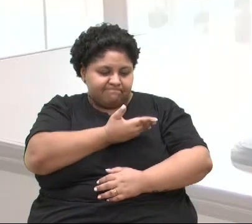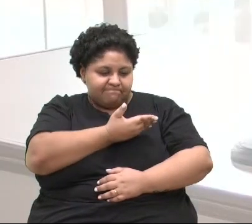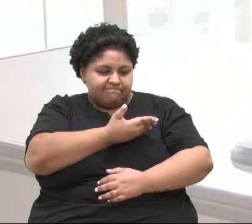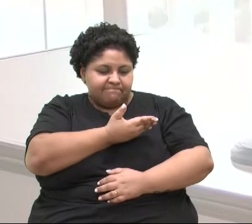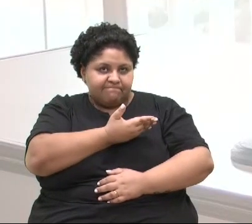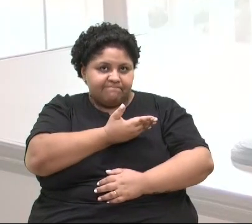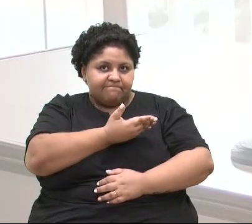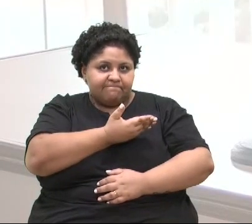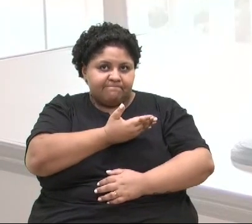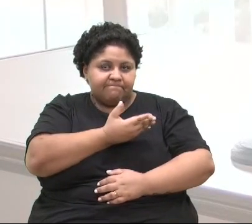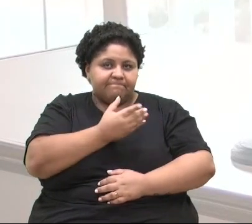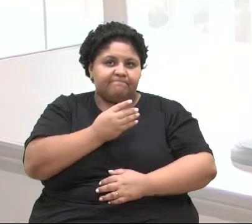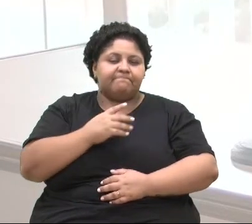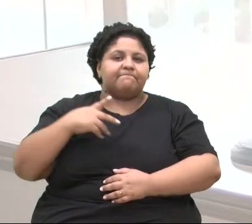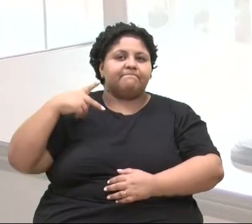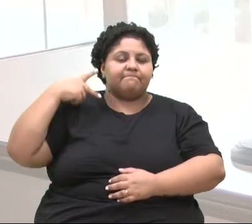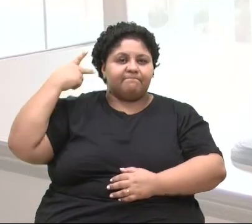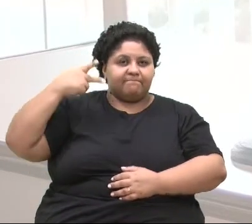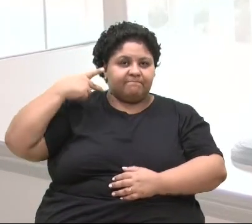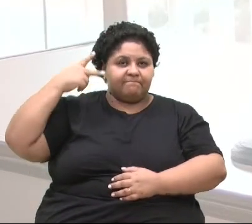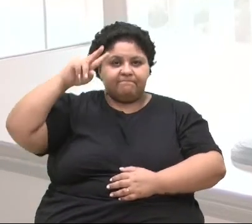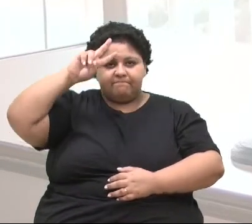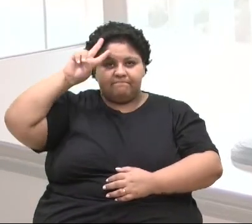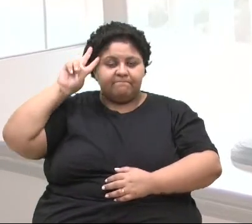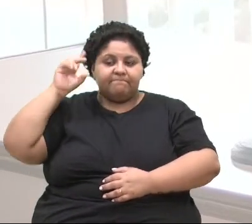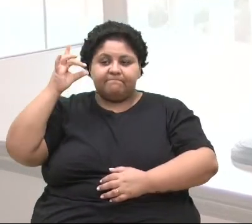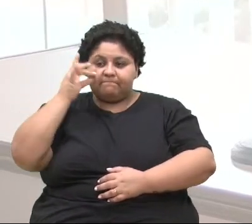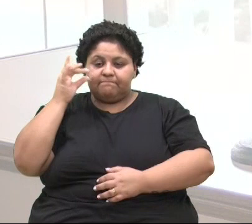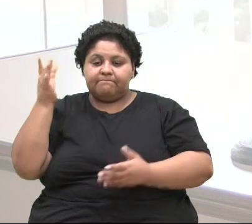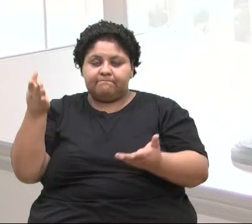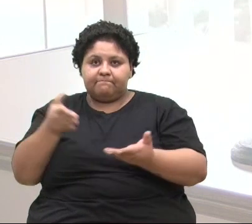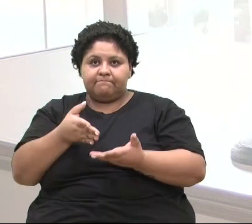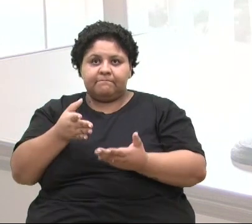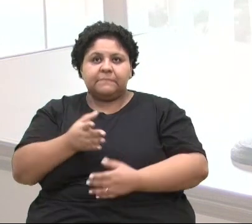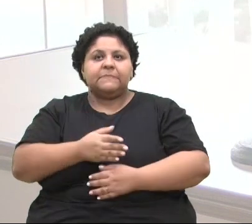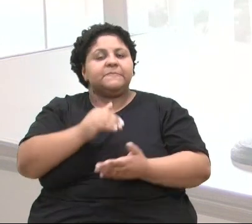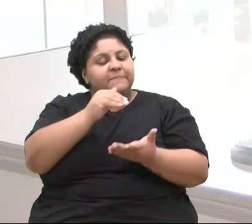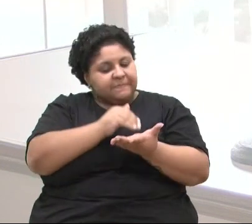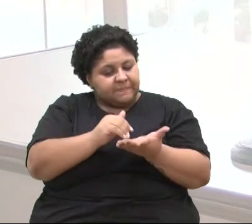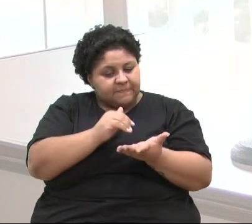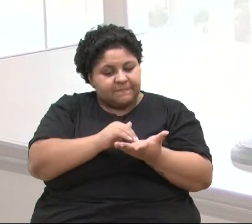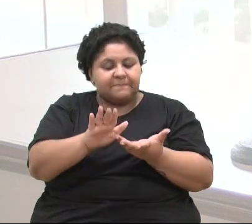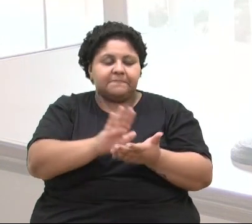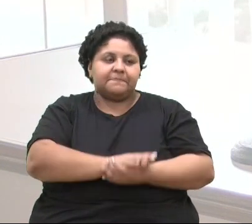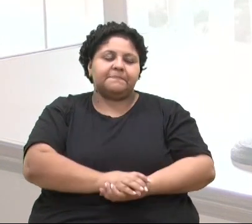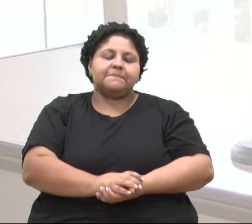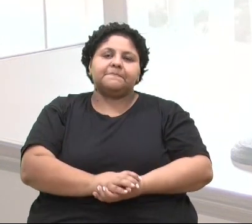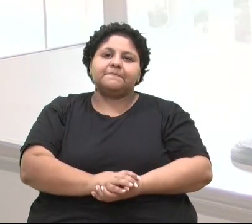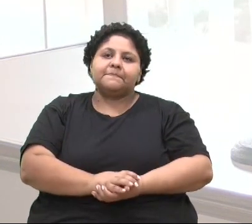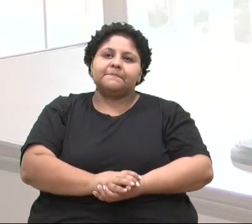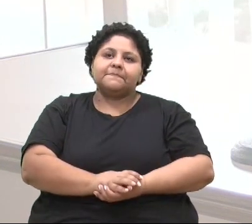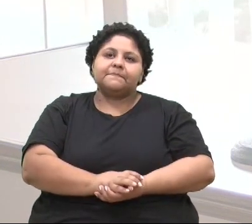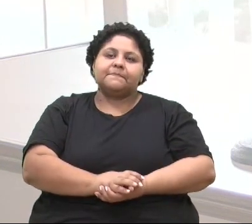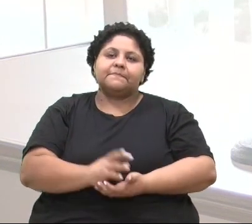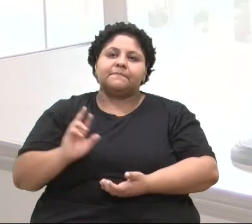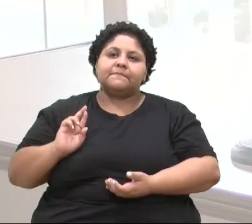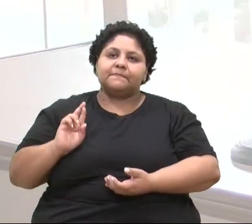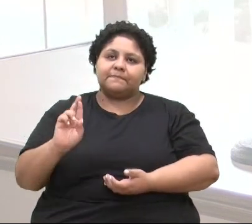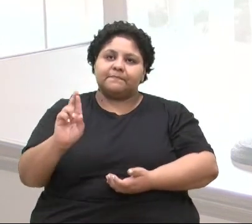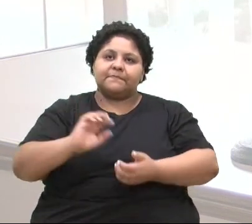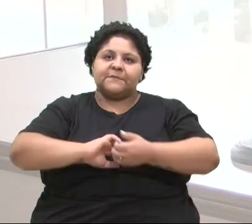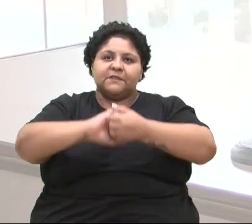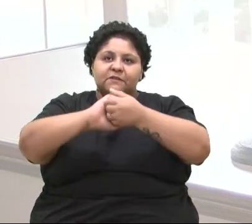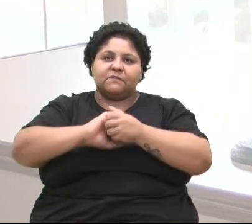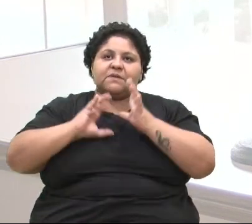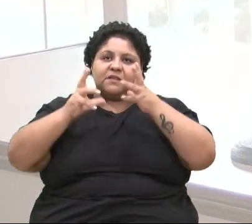nosso colega vereador Ues, que está aqui presente também. Secretária, em seu nome aí, cumprimento a todas as